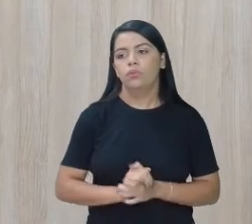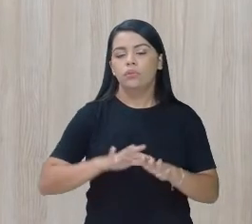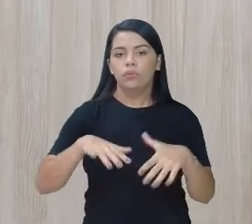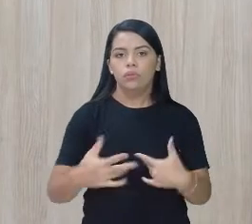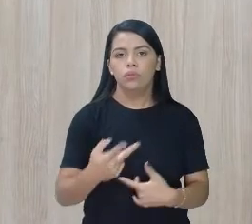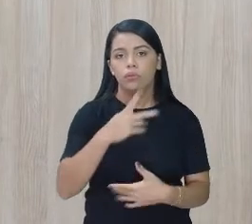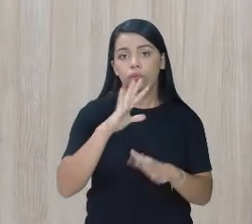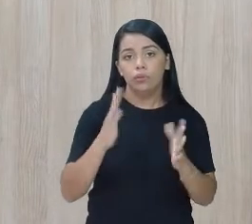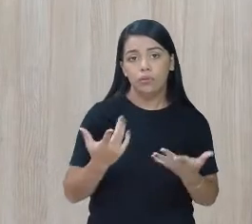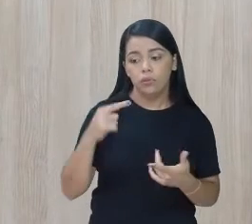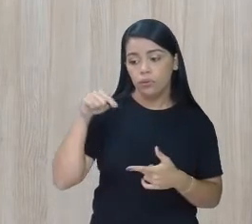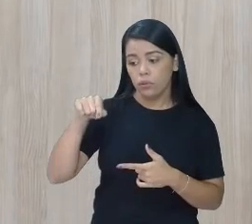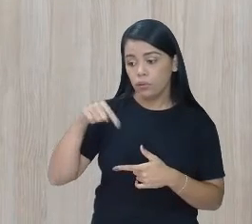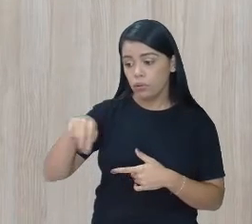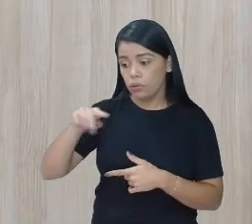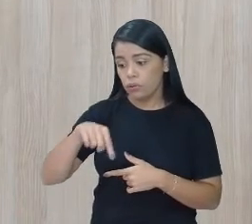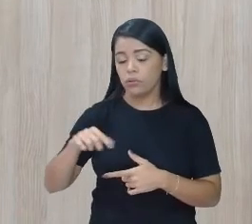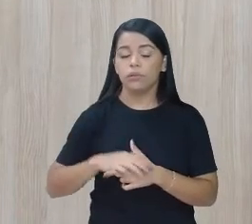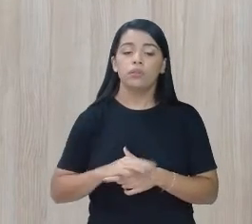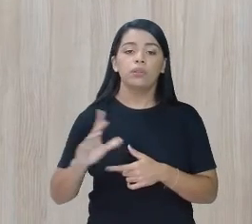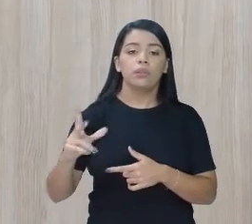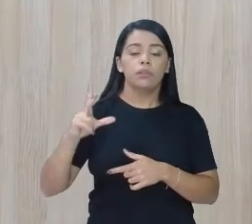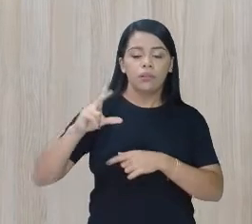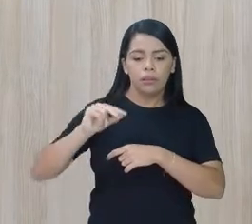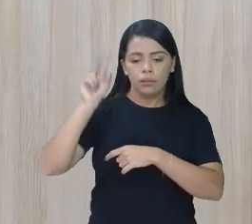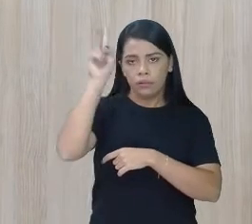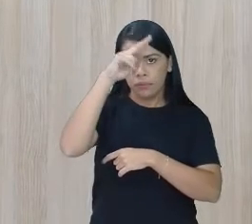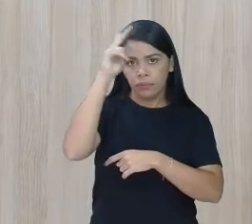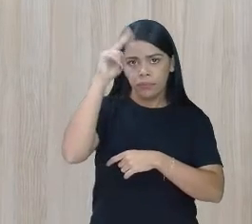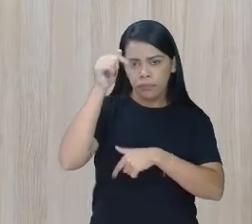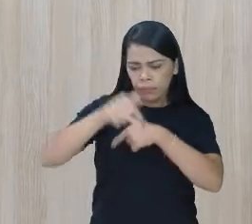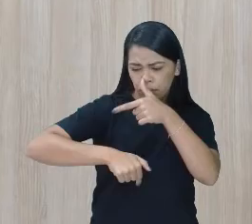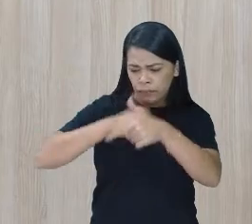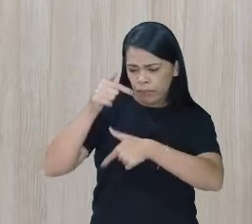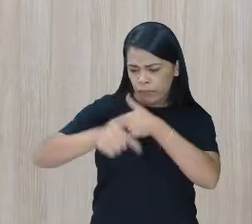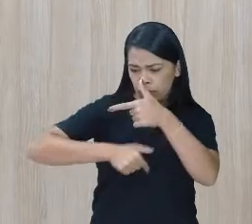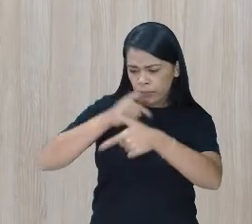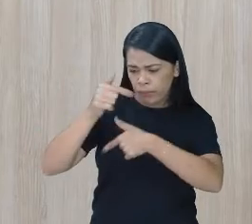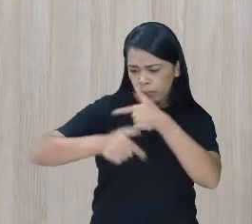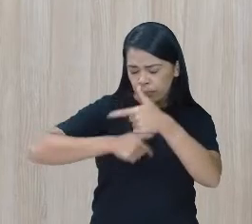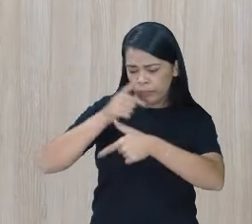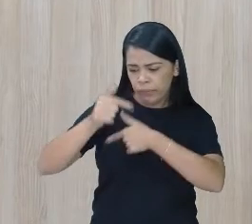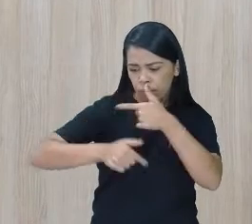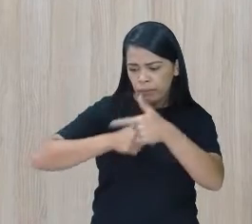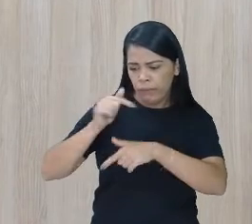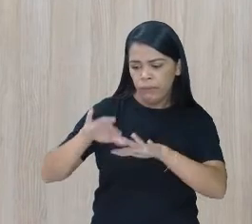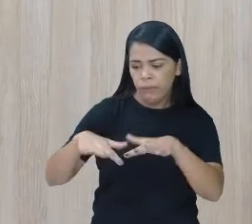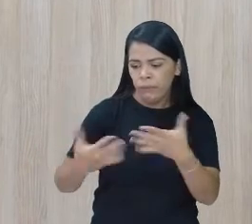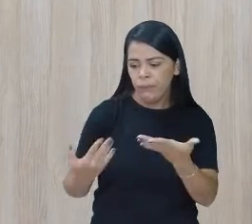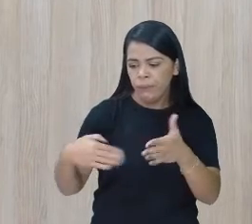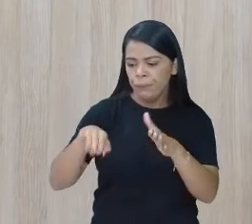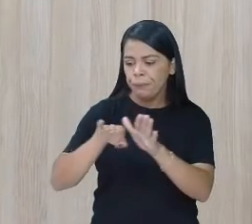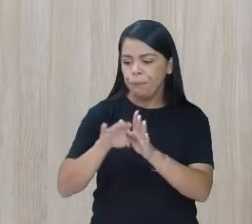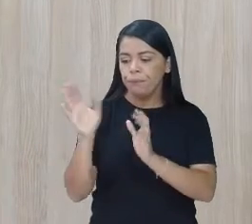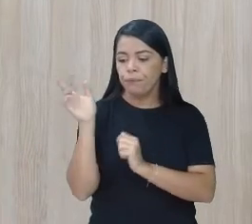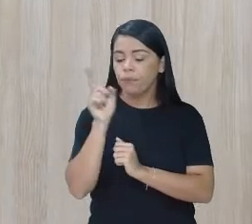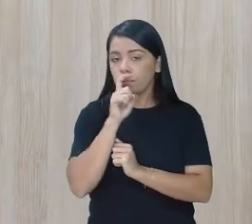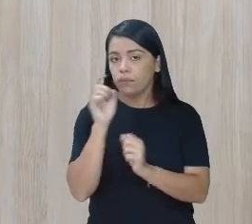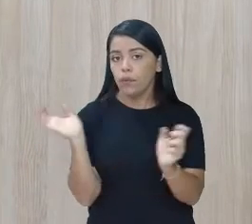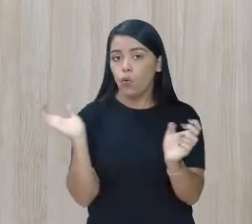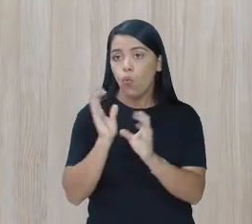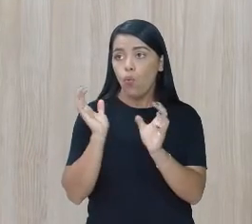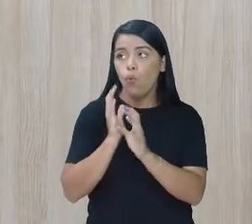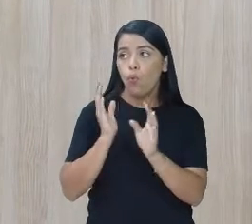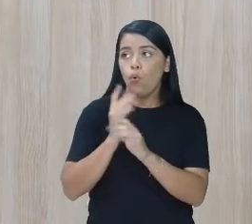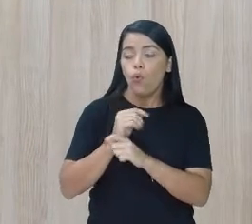juntando alimento. E aí, quando chega o inverno, a formiga tem alimento estocado, a cigarra não tem.